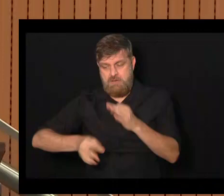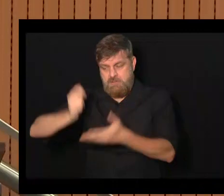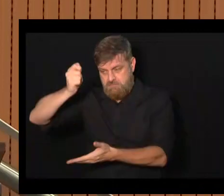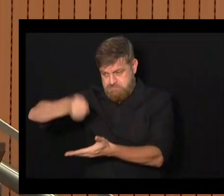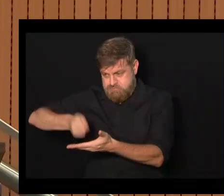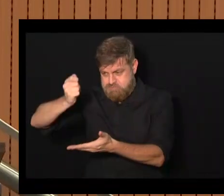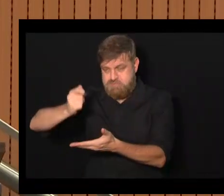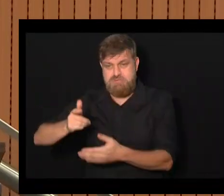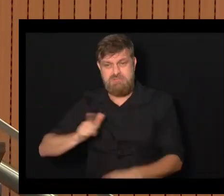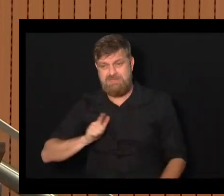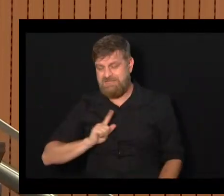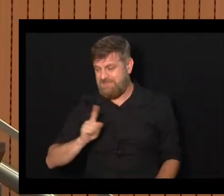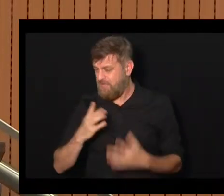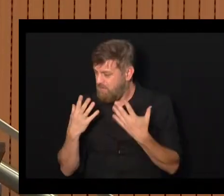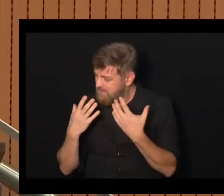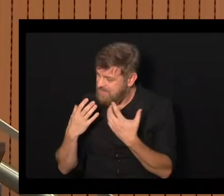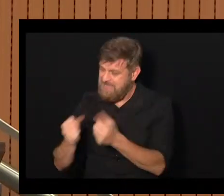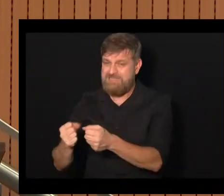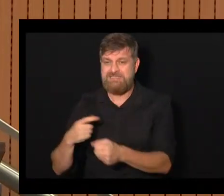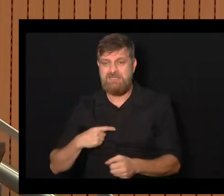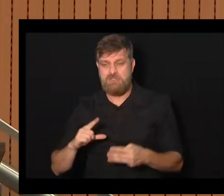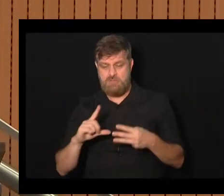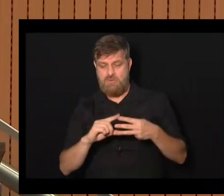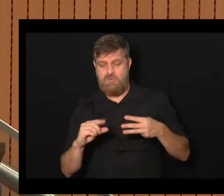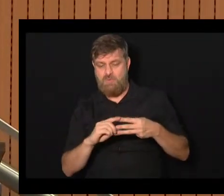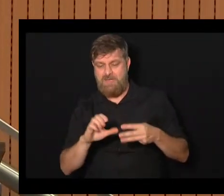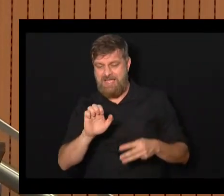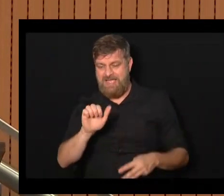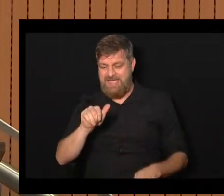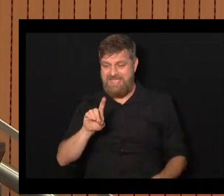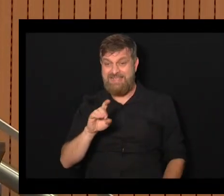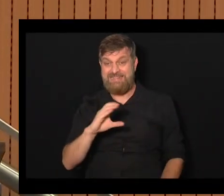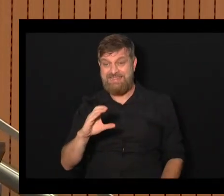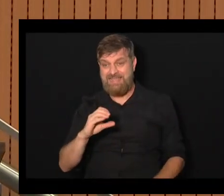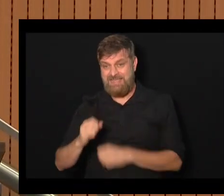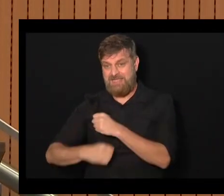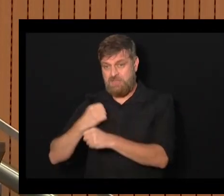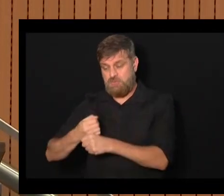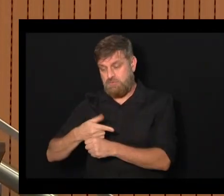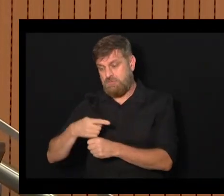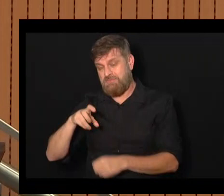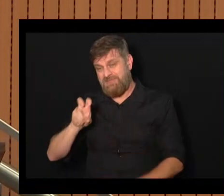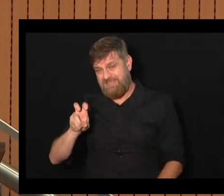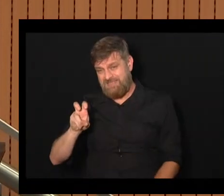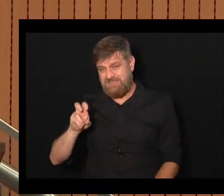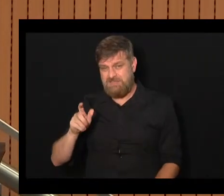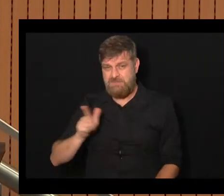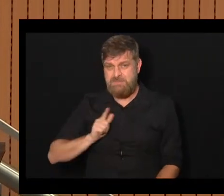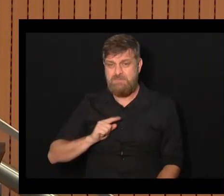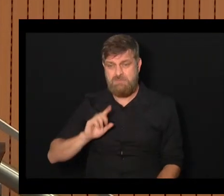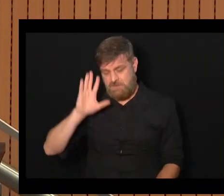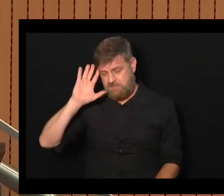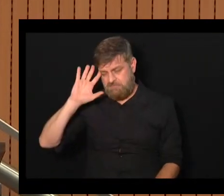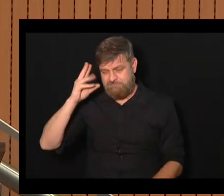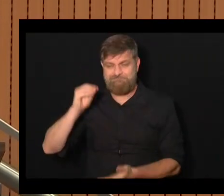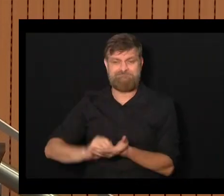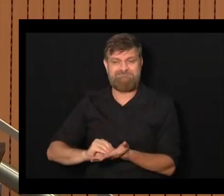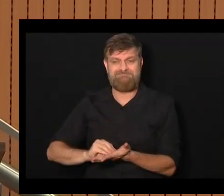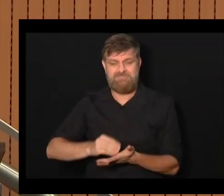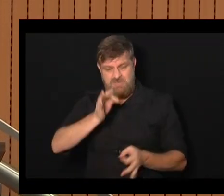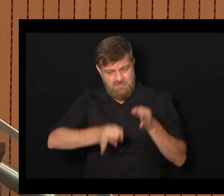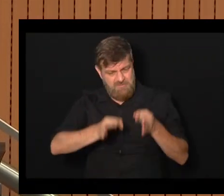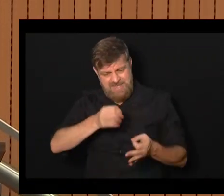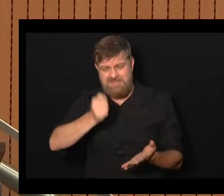Contas reprovou as contas da Endec no exercício de 2015, tendo tal decisão já transitada em